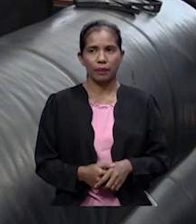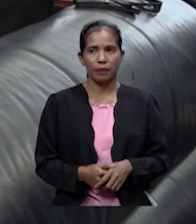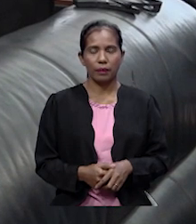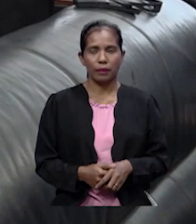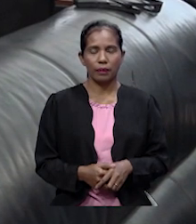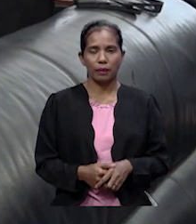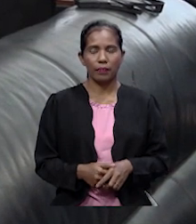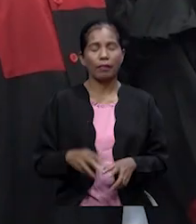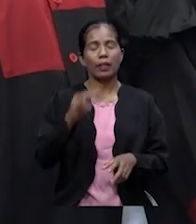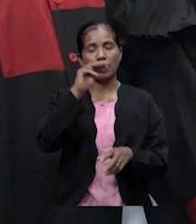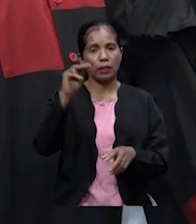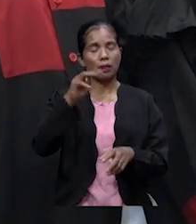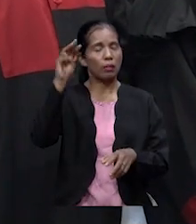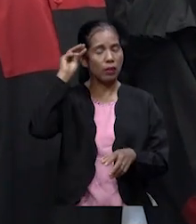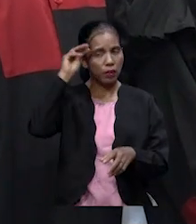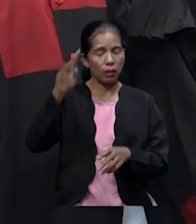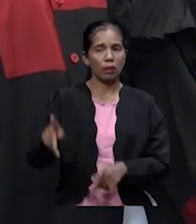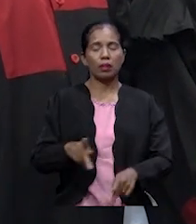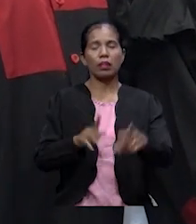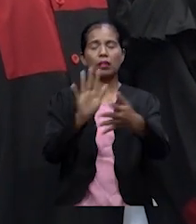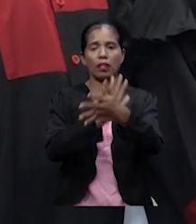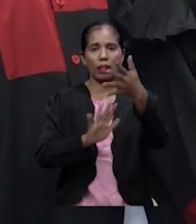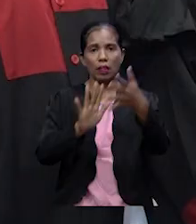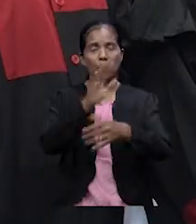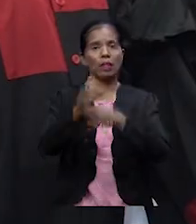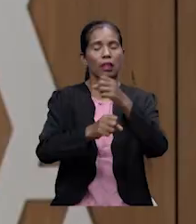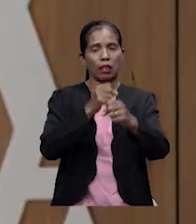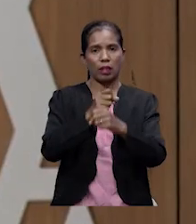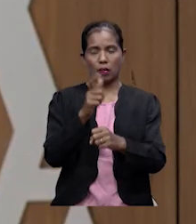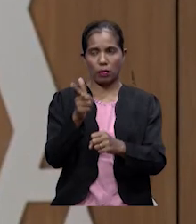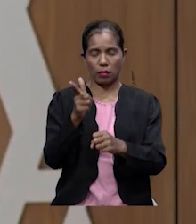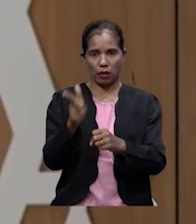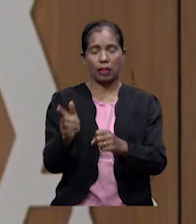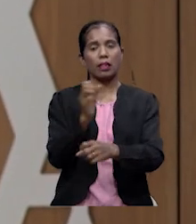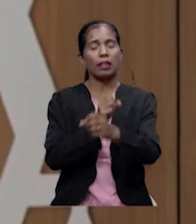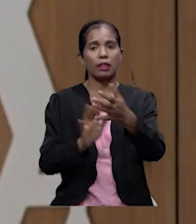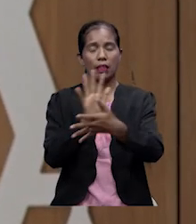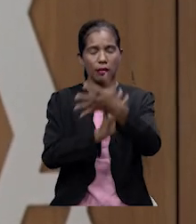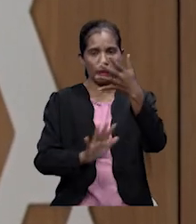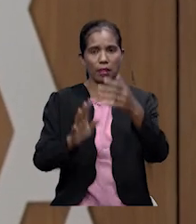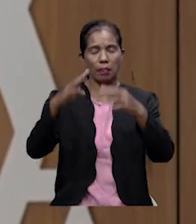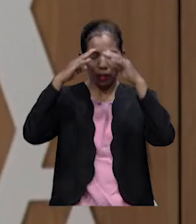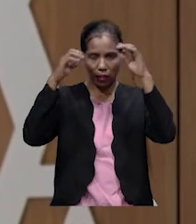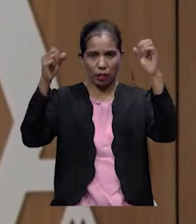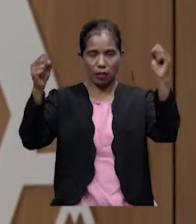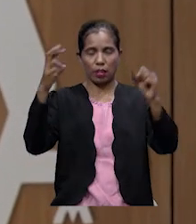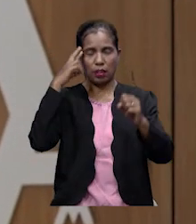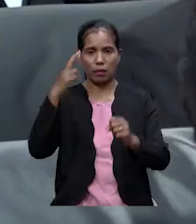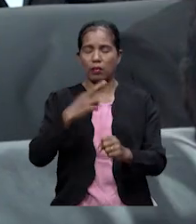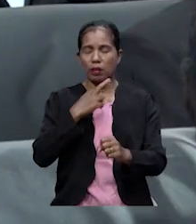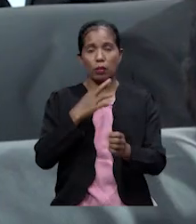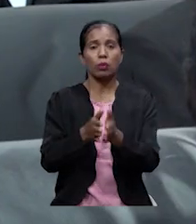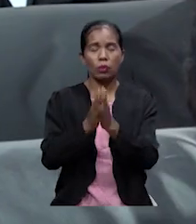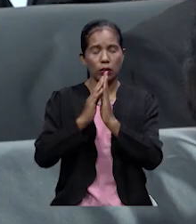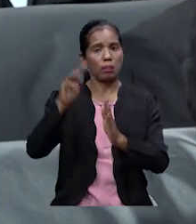E a segunda, né, Ministério Público celebra aniversário Badala Ruanulu e aniversário, né, Presidente da República José Ramos Horta russo